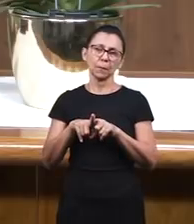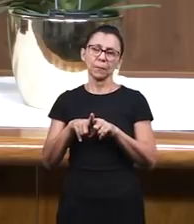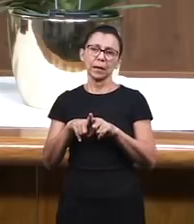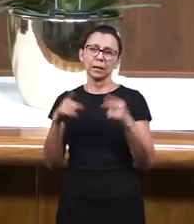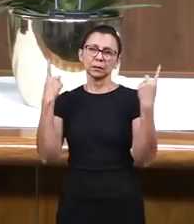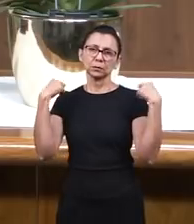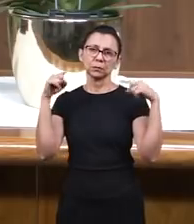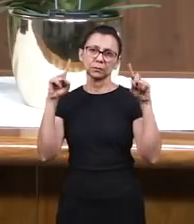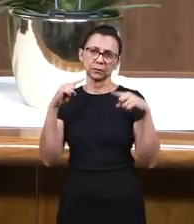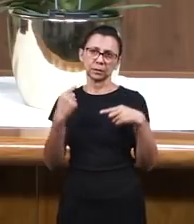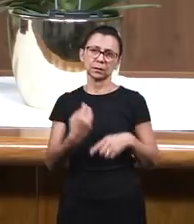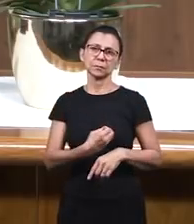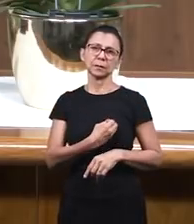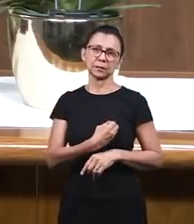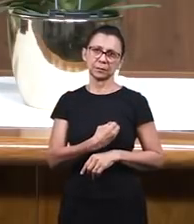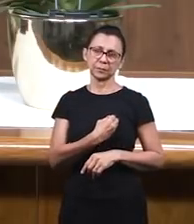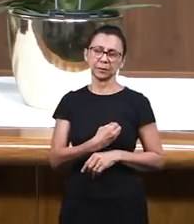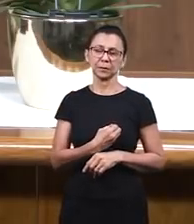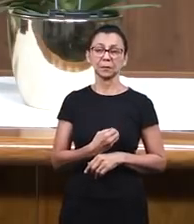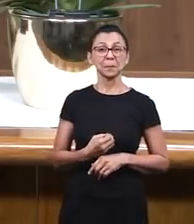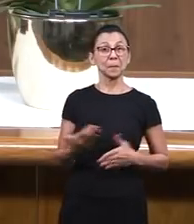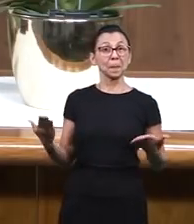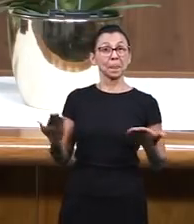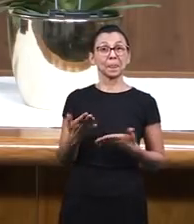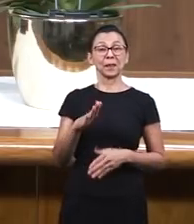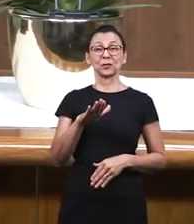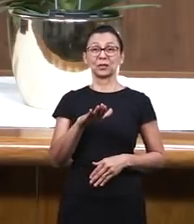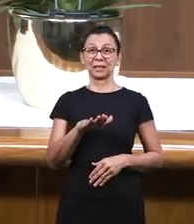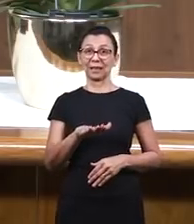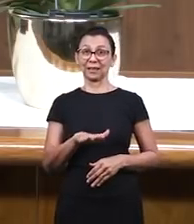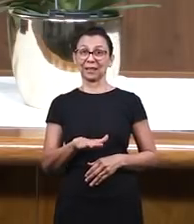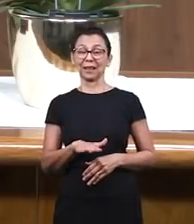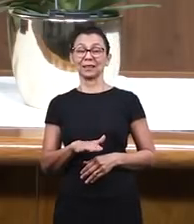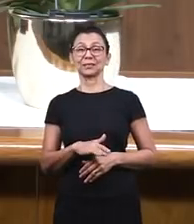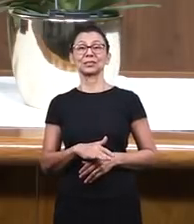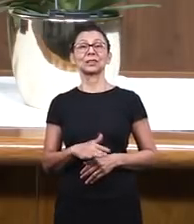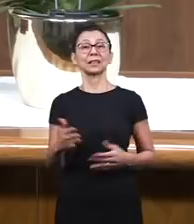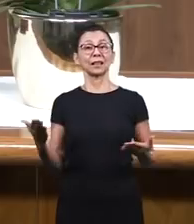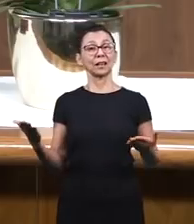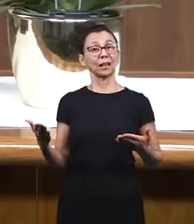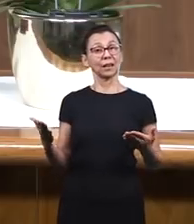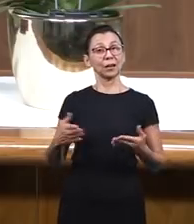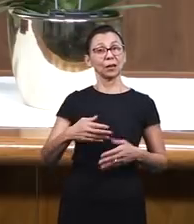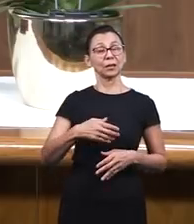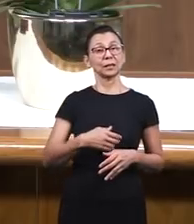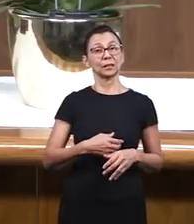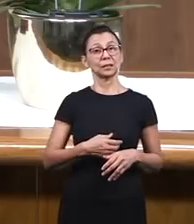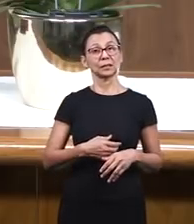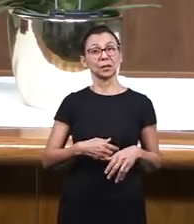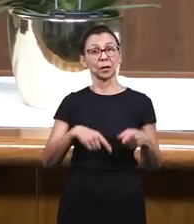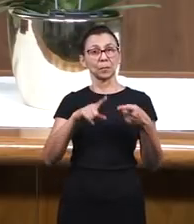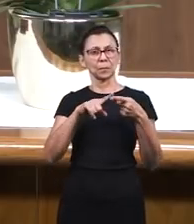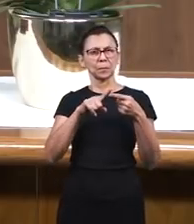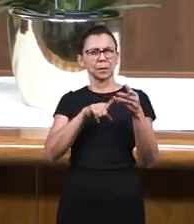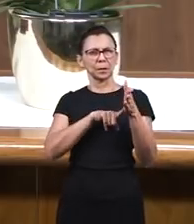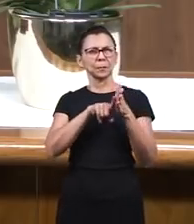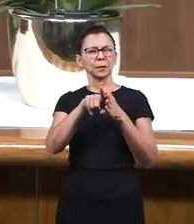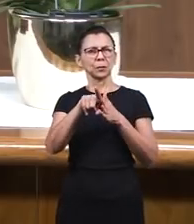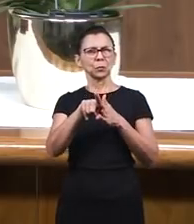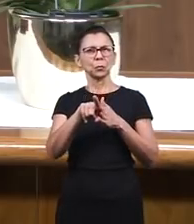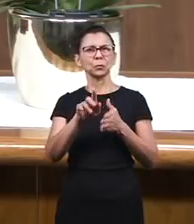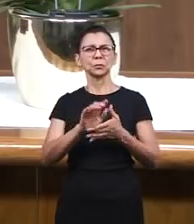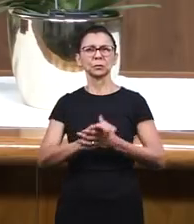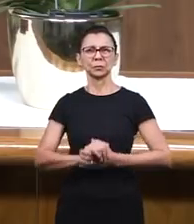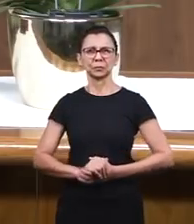programação. E nesta tarde nós vamos ter a participação, agora para a primeira pergunta, dos irmãos do sul